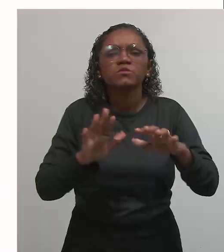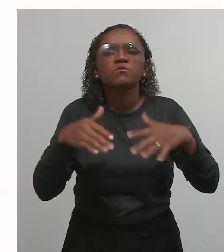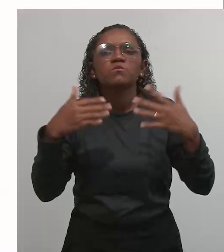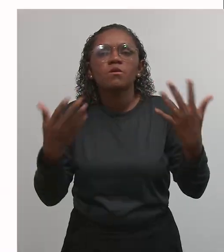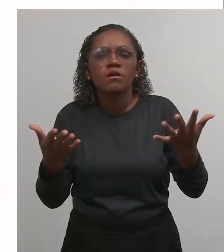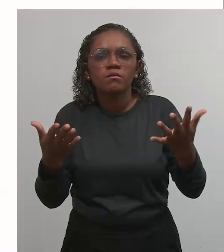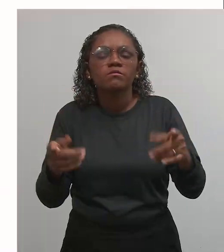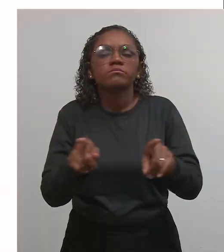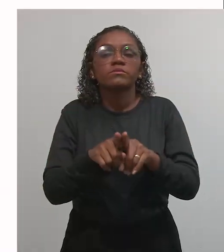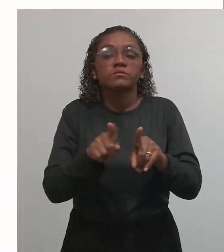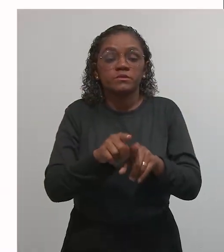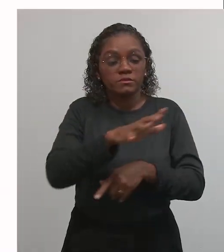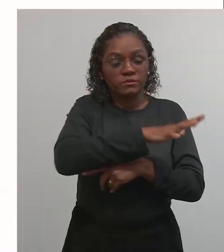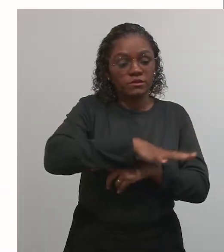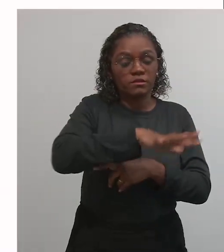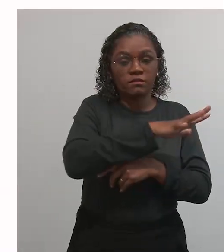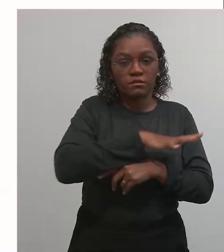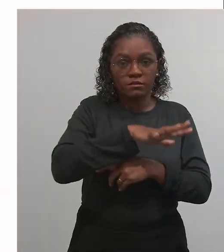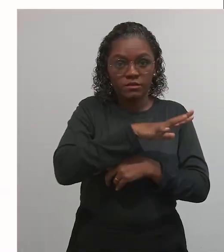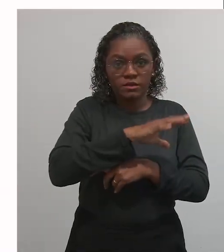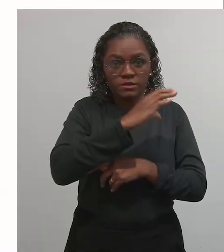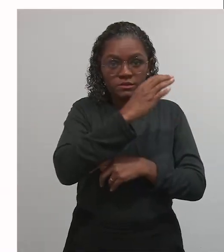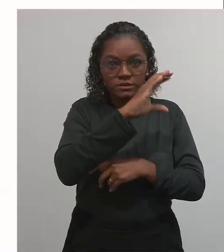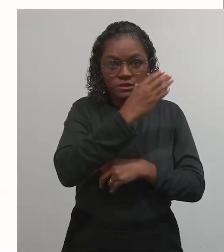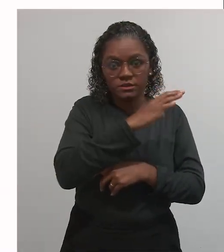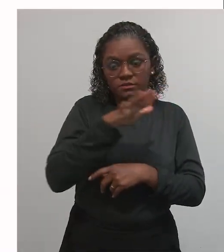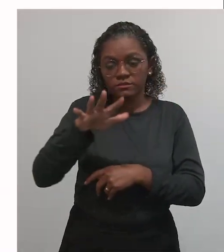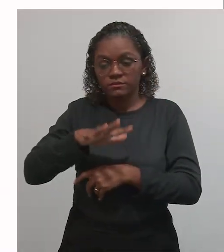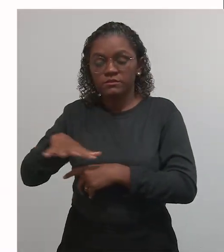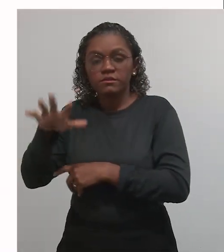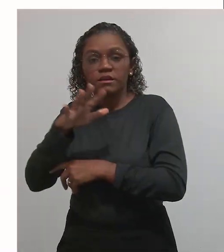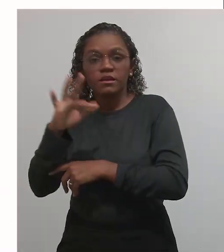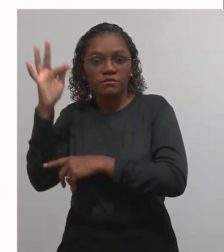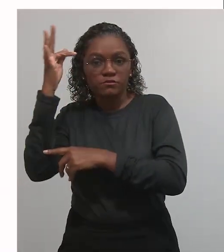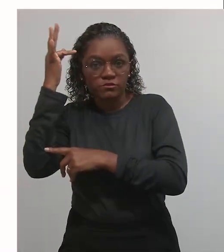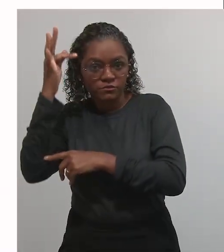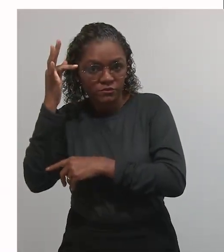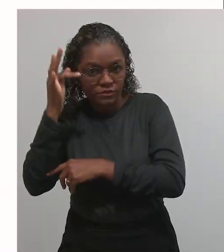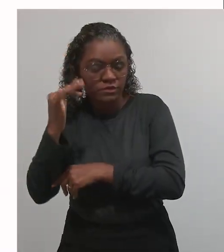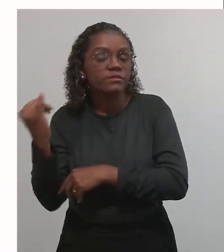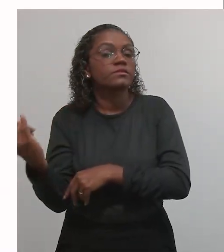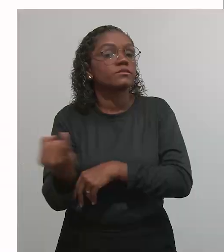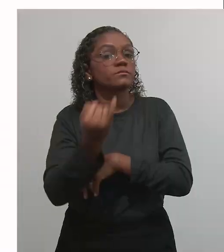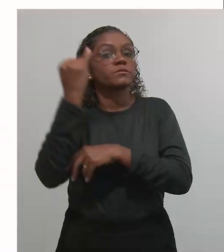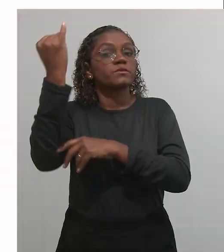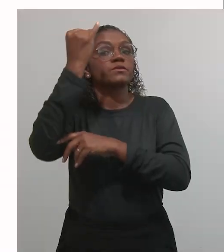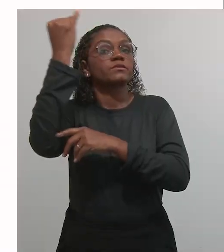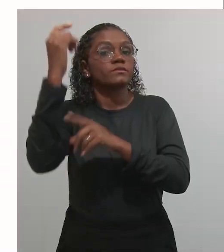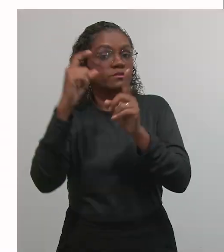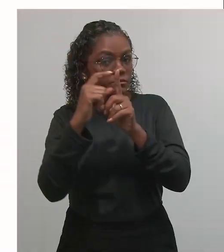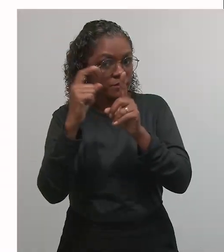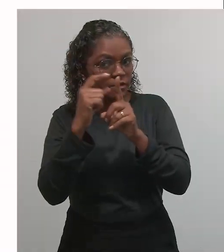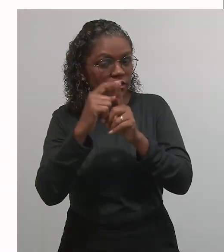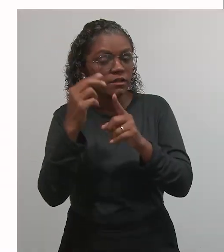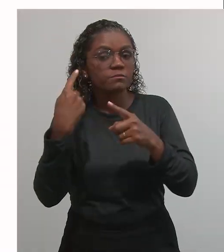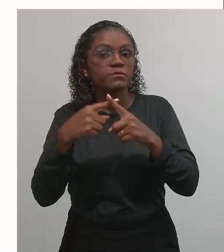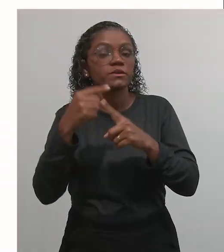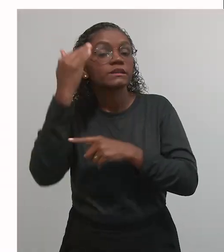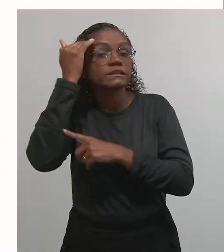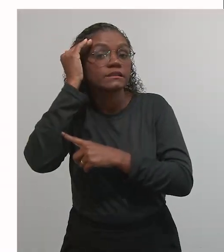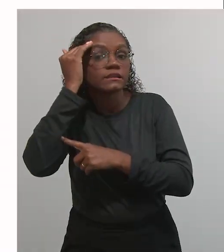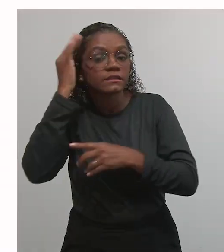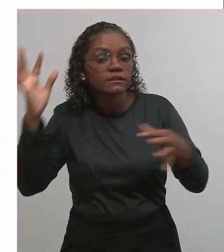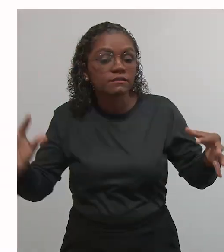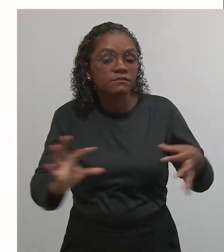como na ciência, a epistemologia é uma palavra muito importante para entender esse meio, como a gente